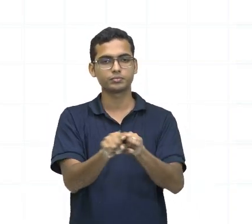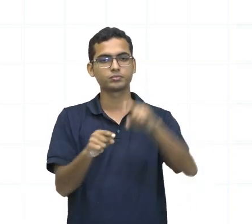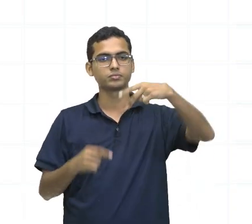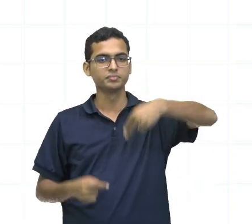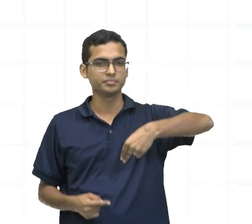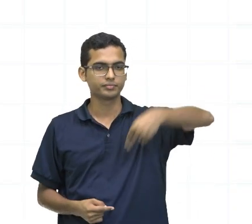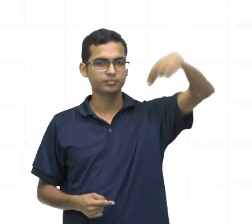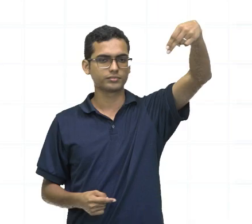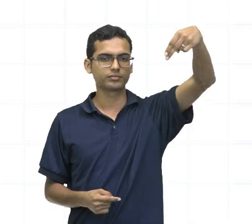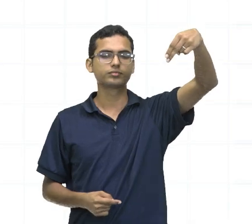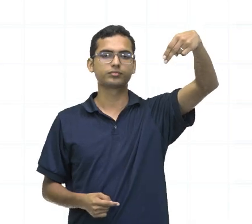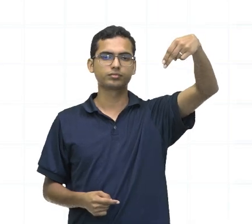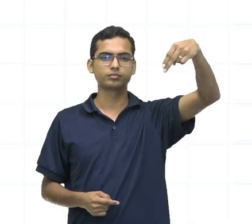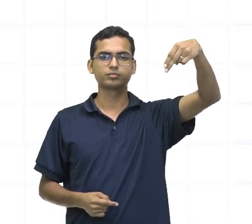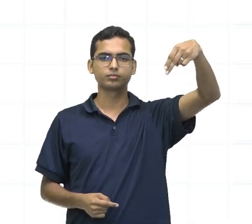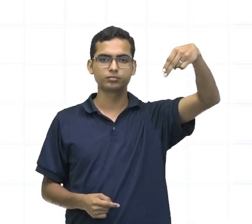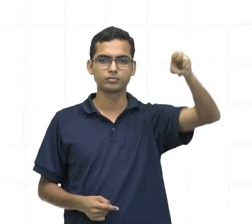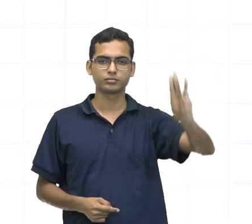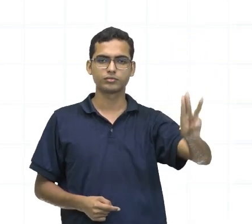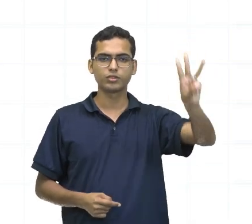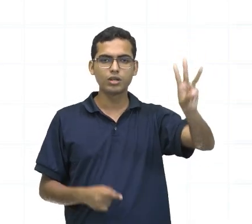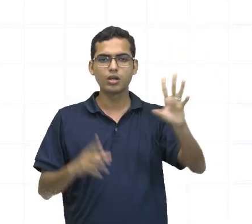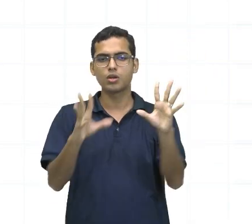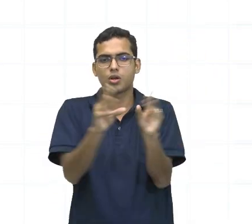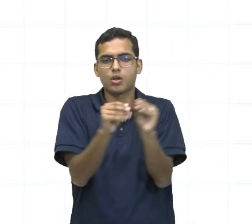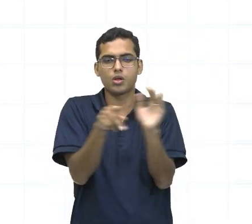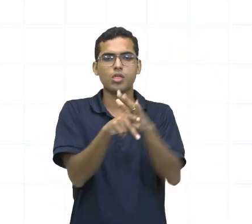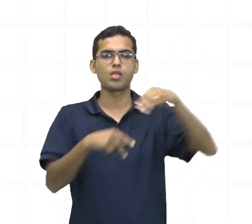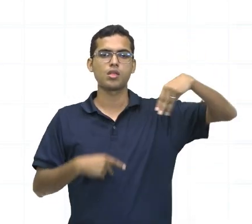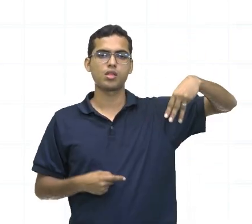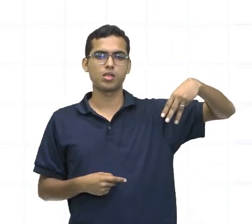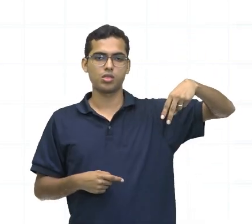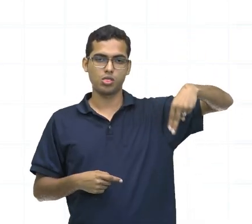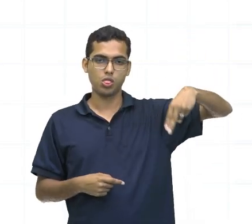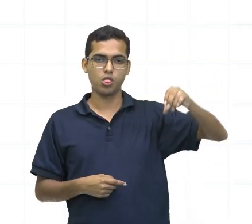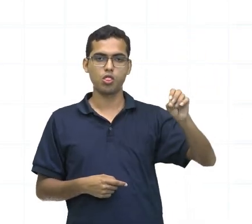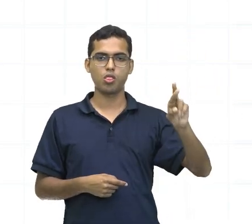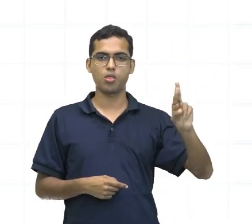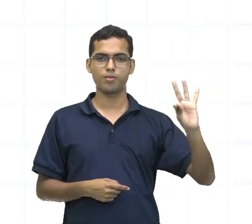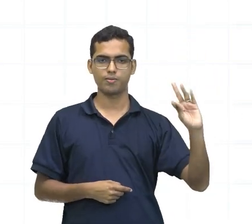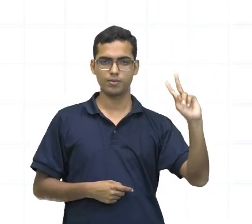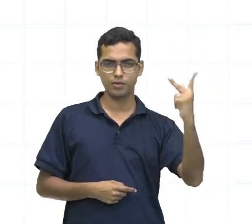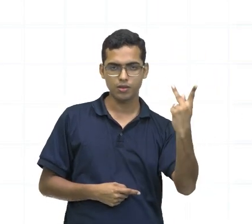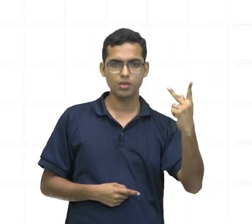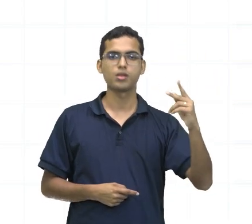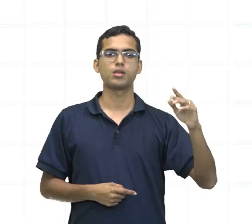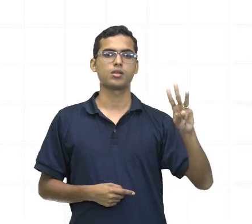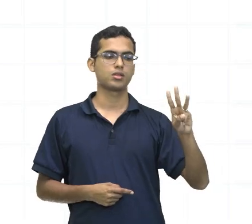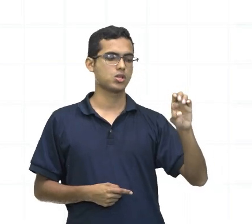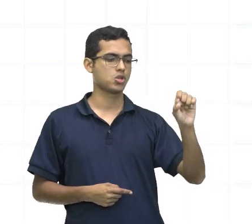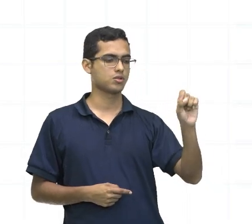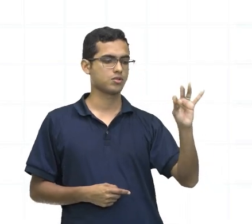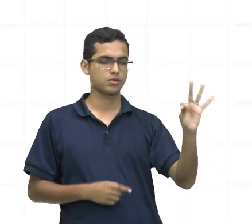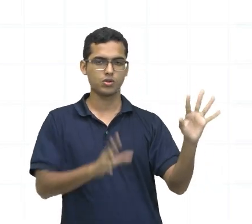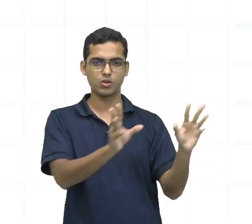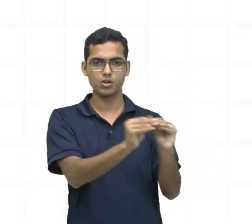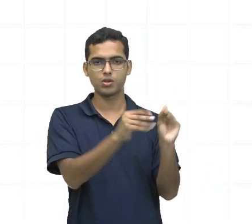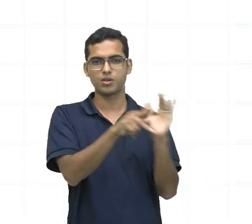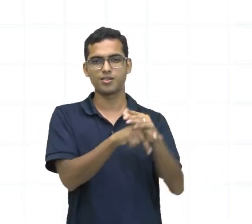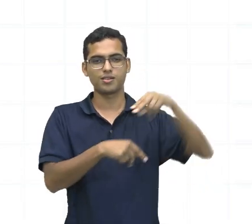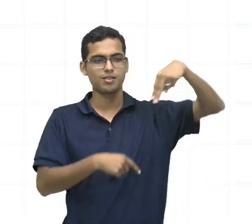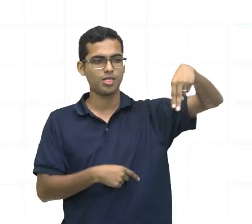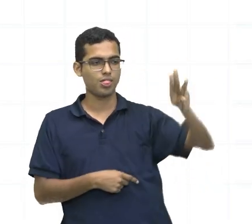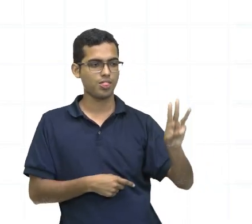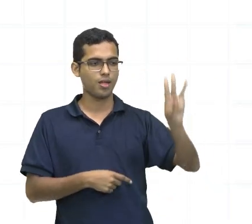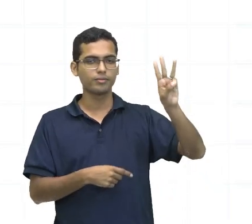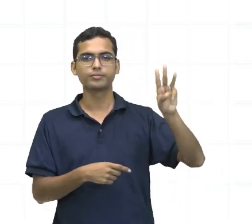então, Northwest, né, a abreviação NW. Anotem, então, esses pontos,